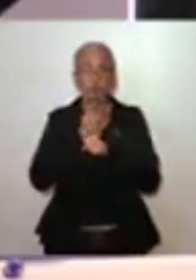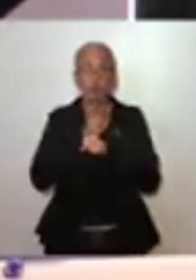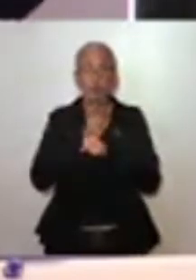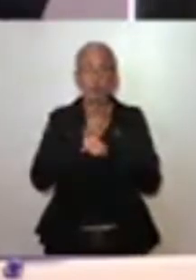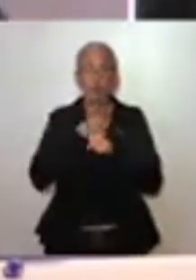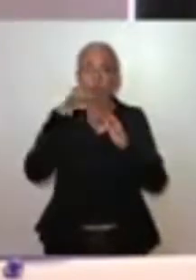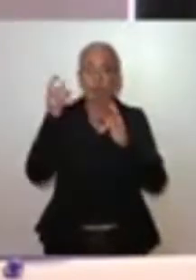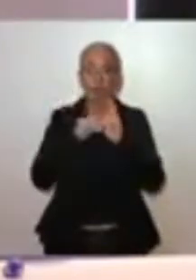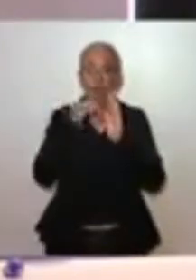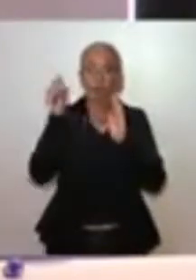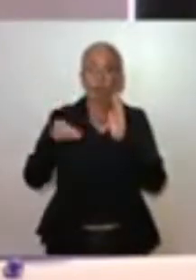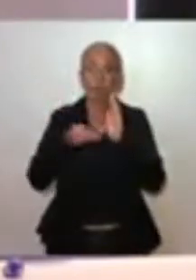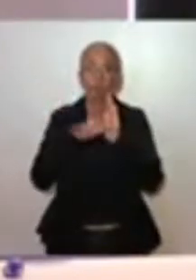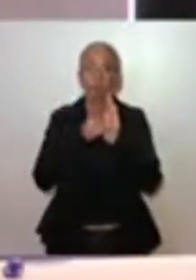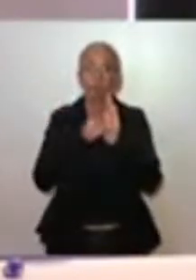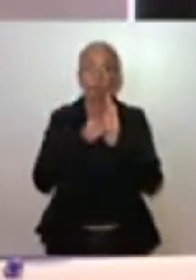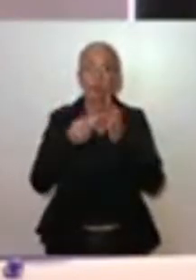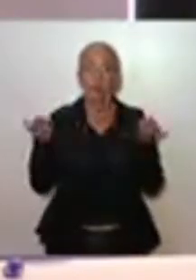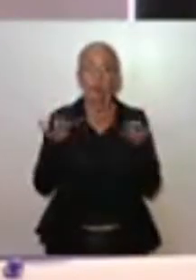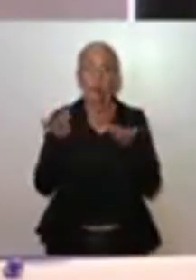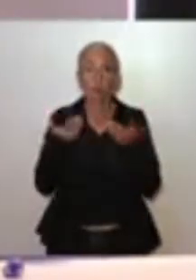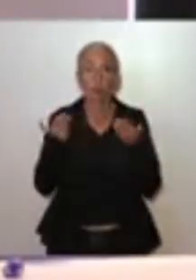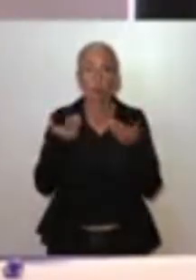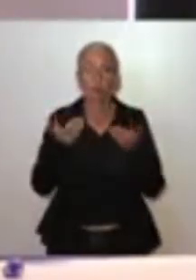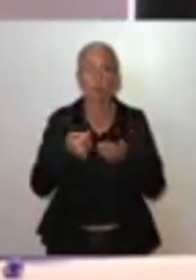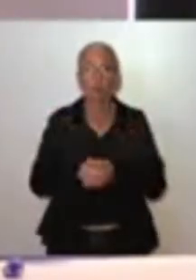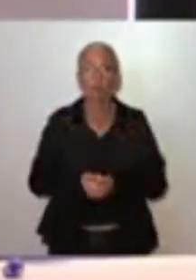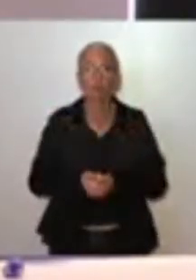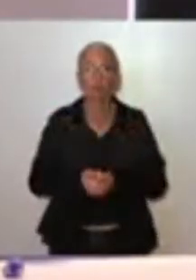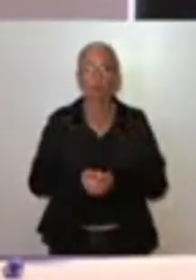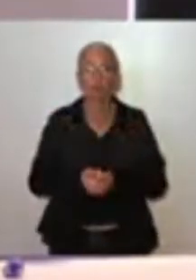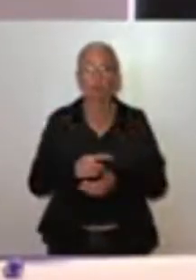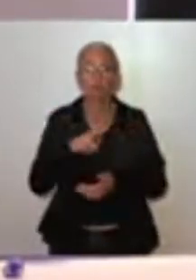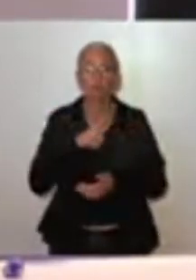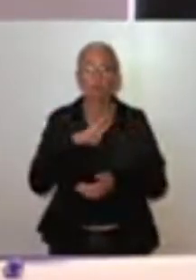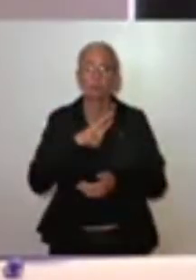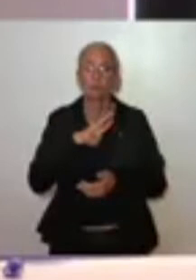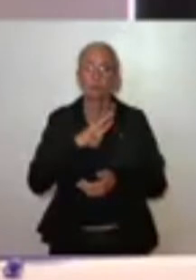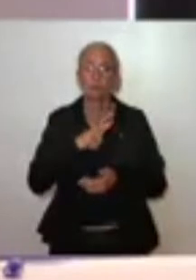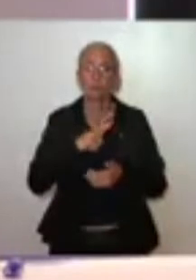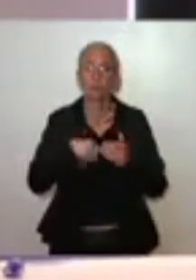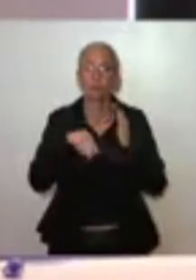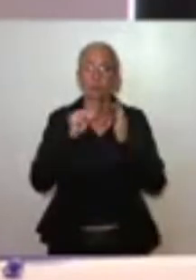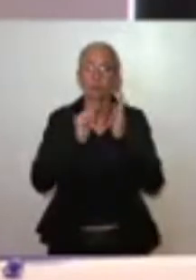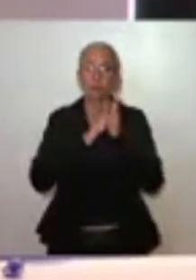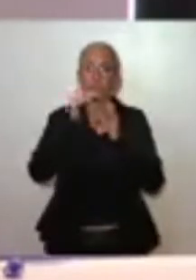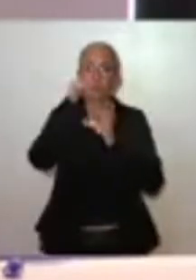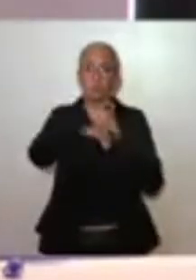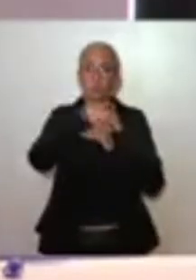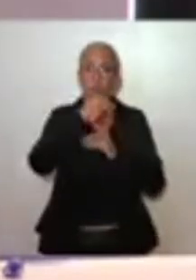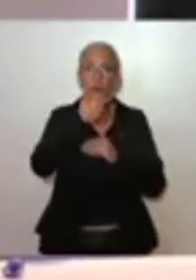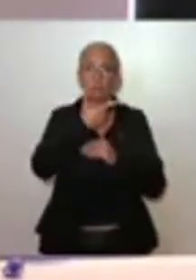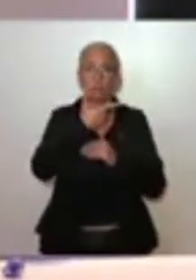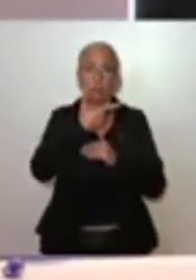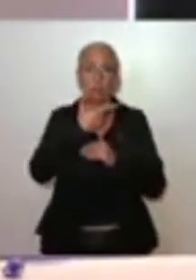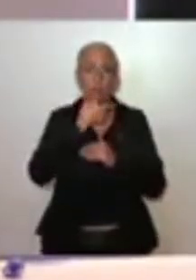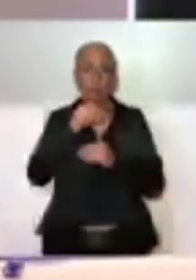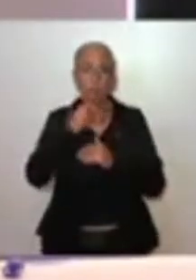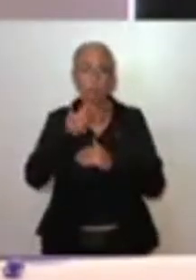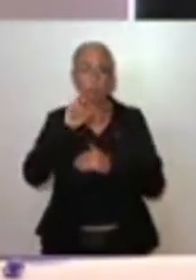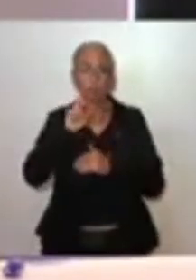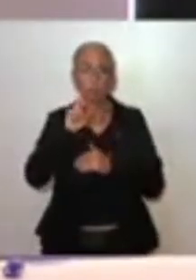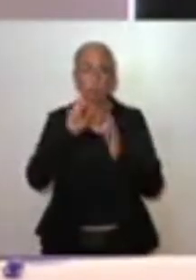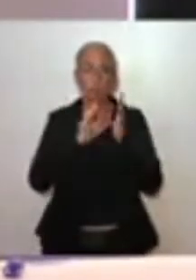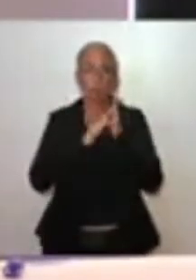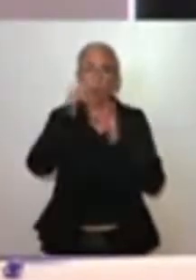de causas da humanidade neste momento é o ovo nós tivemos a agenda que terminou em 2015 que foi